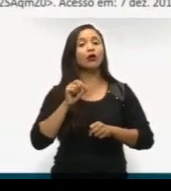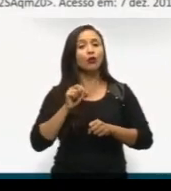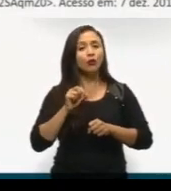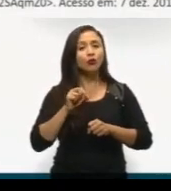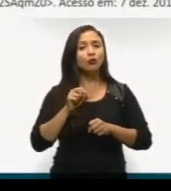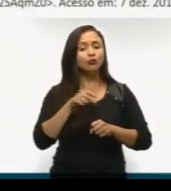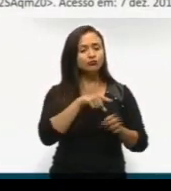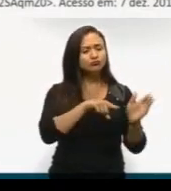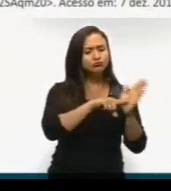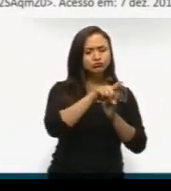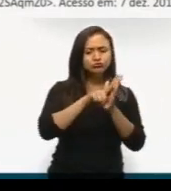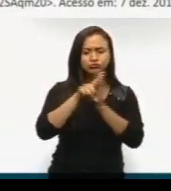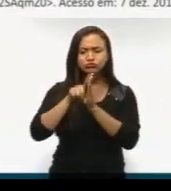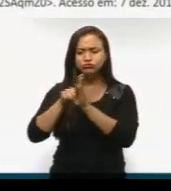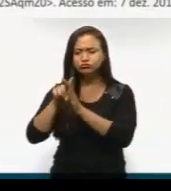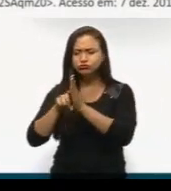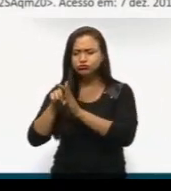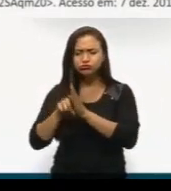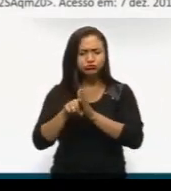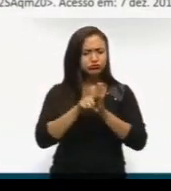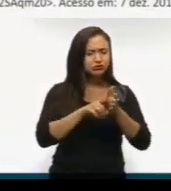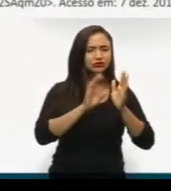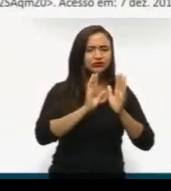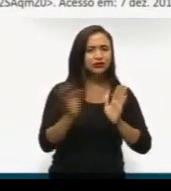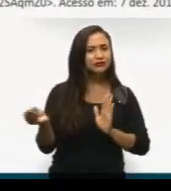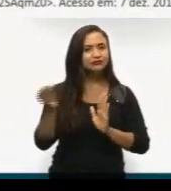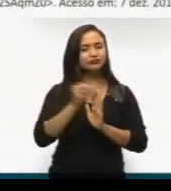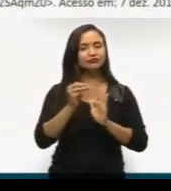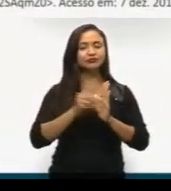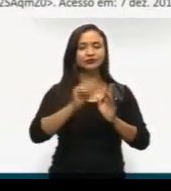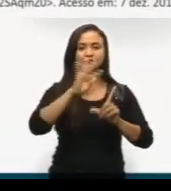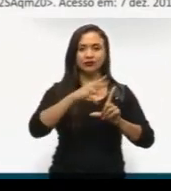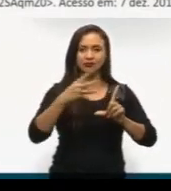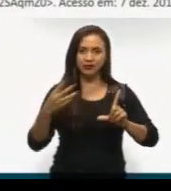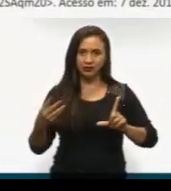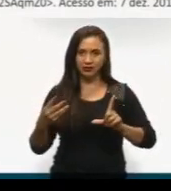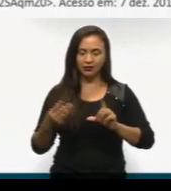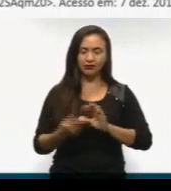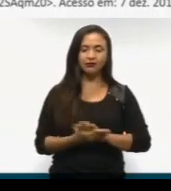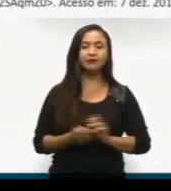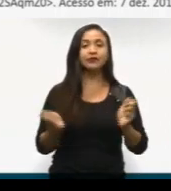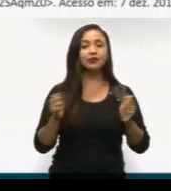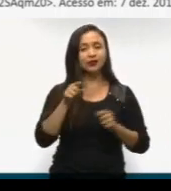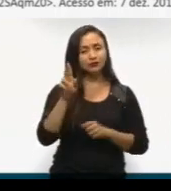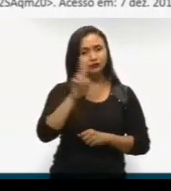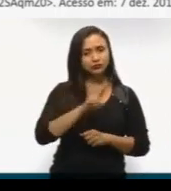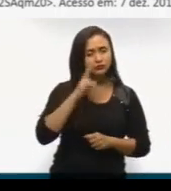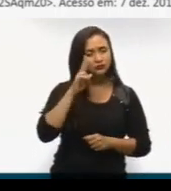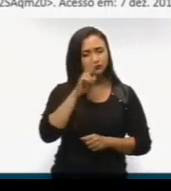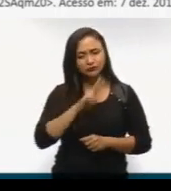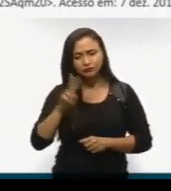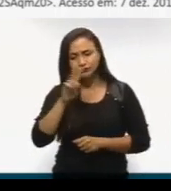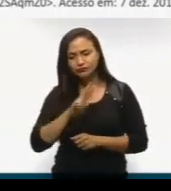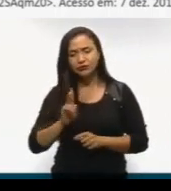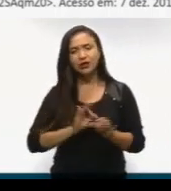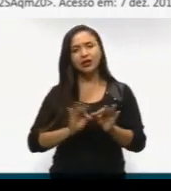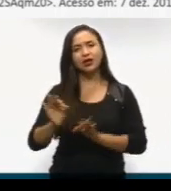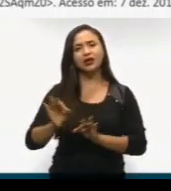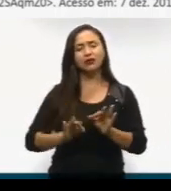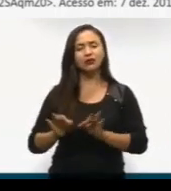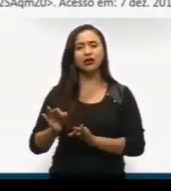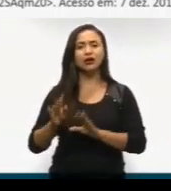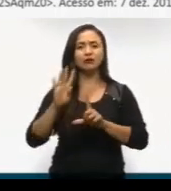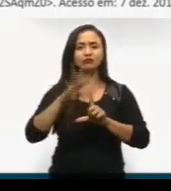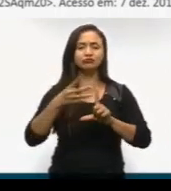do mercado e traçado um preço base para eles. Então, existem tabelas que podem ser consultadas para a elaboração de uma planilha de